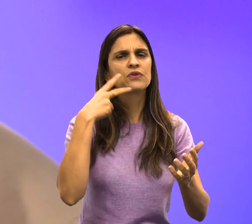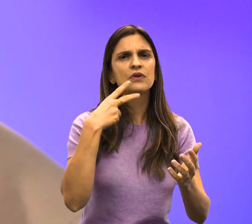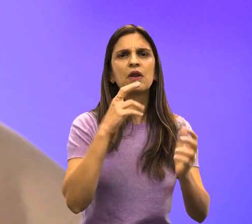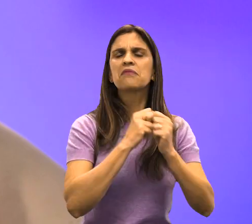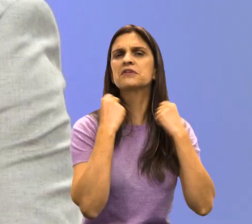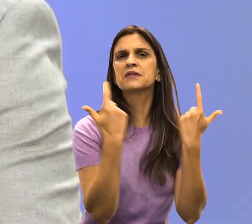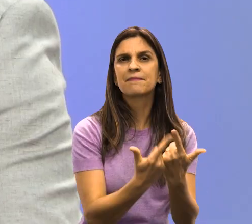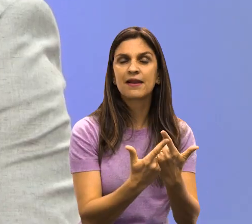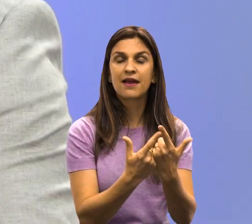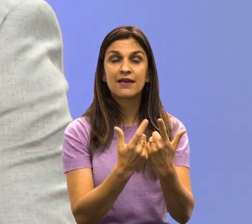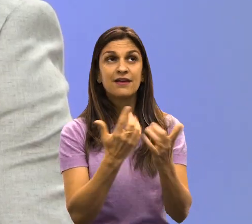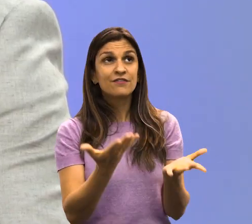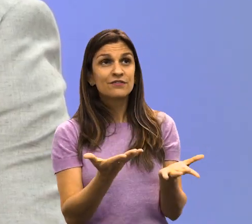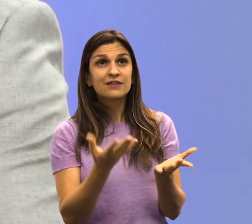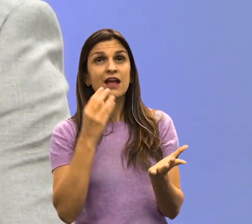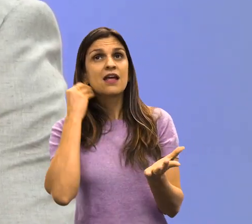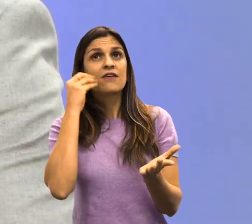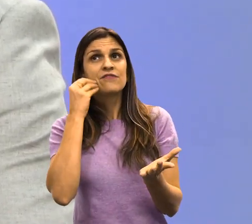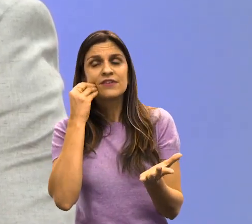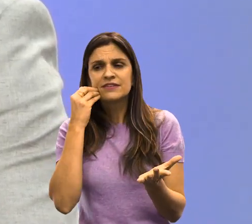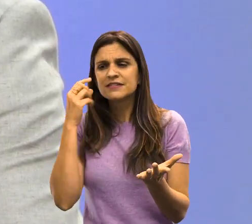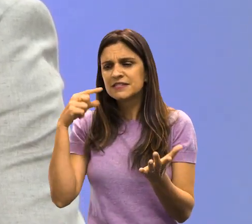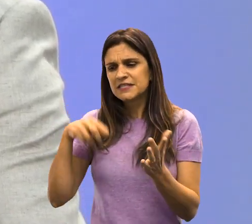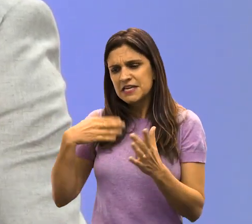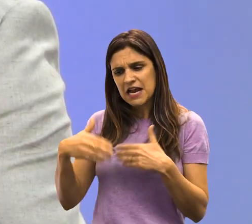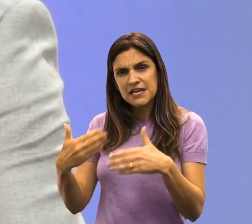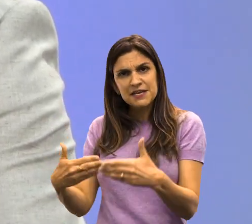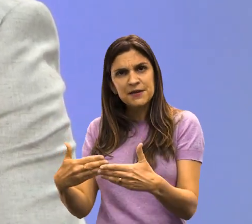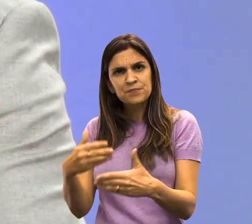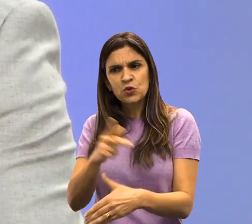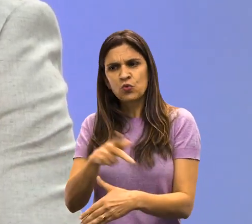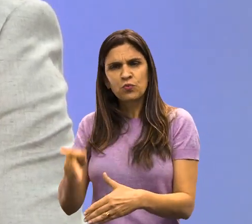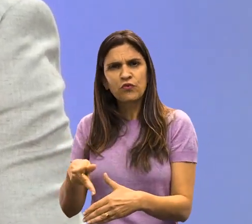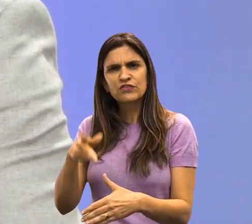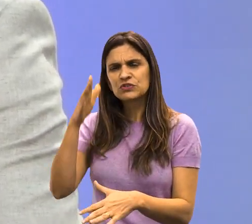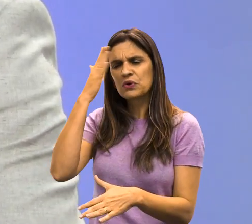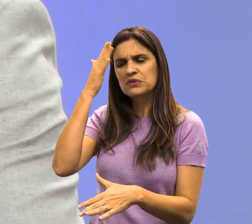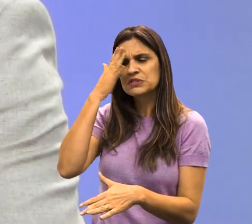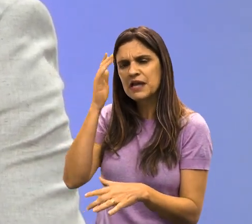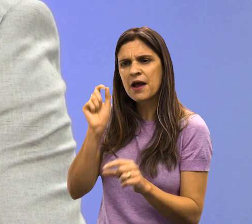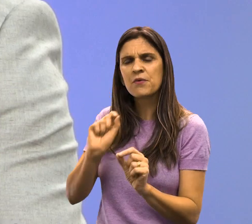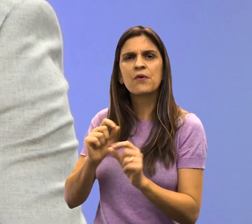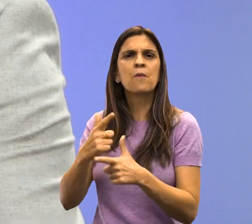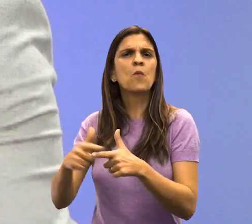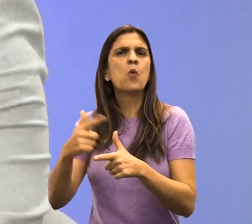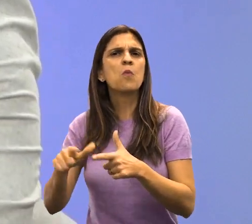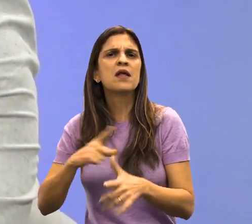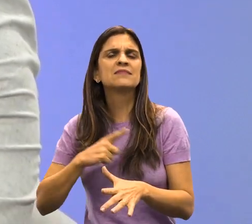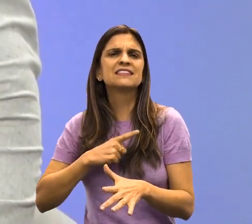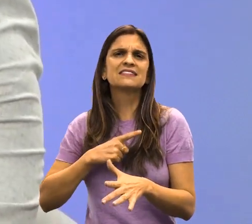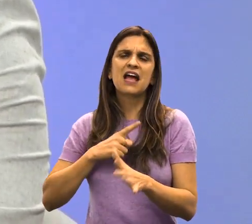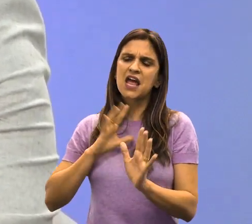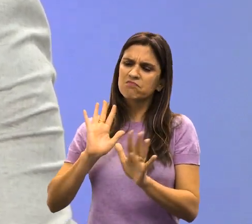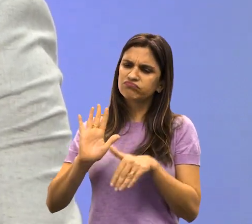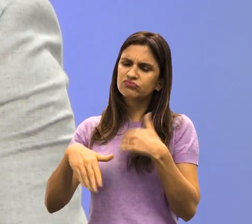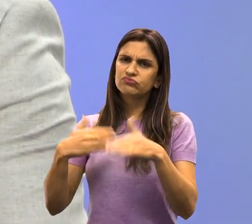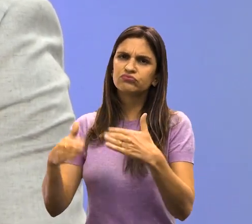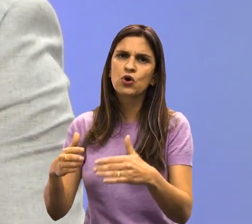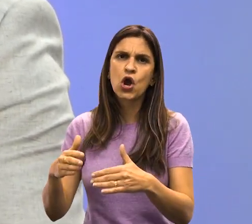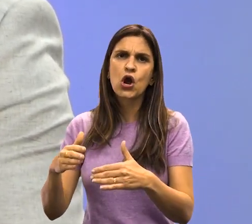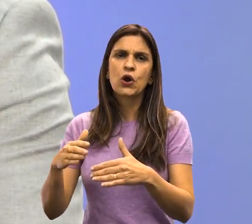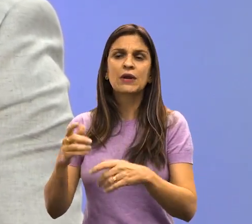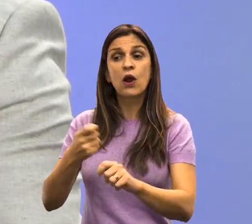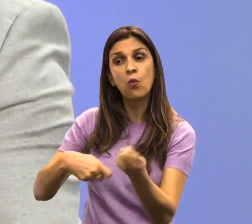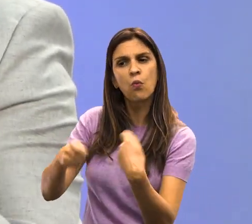você vivencia aquilo que os colegas professores estão passando no seu dia a dia, aquilo que o administrativo